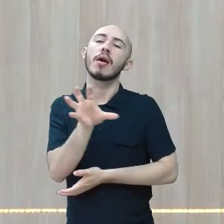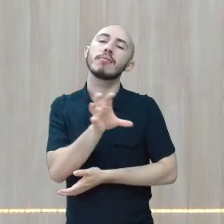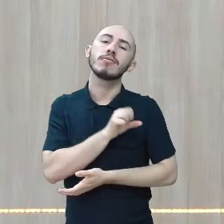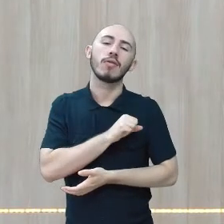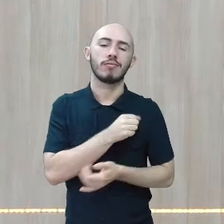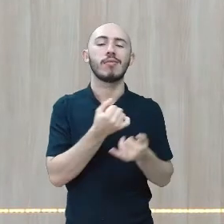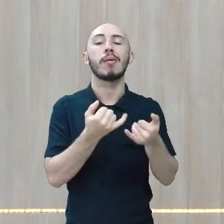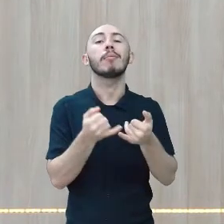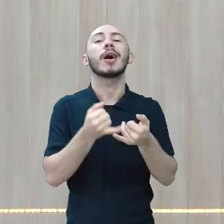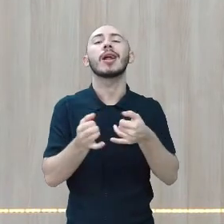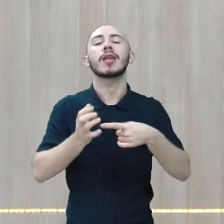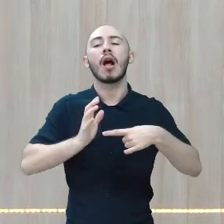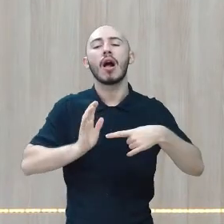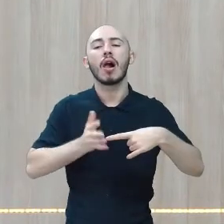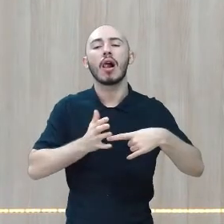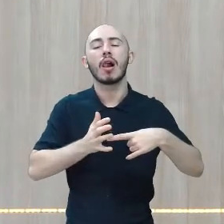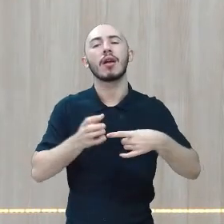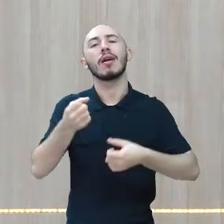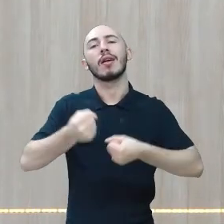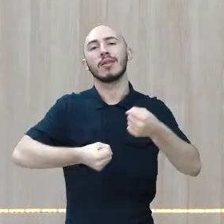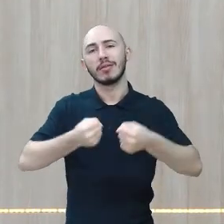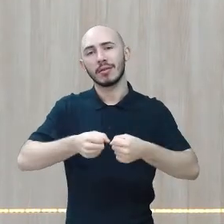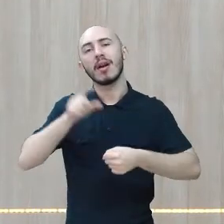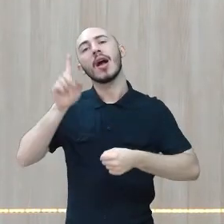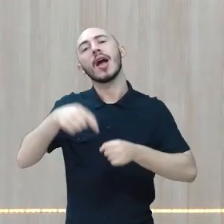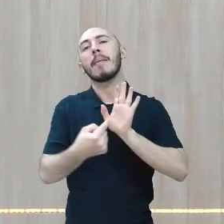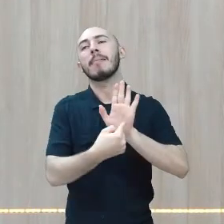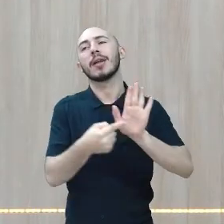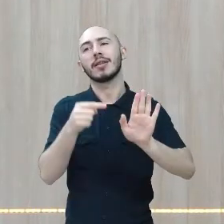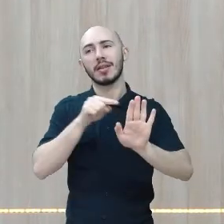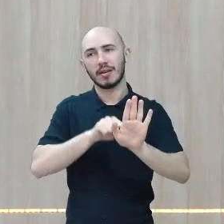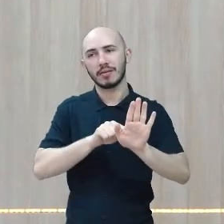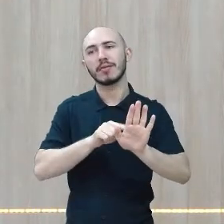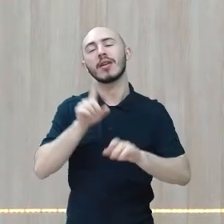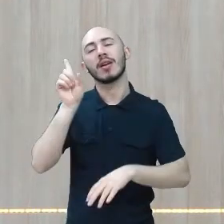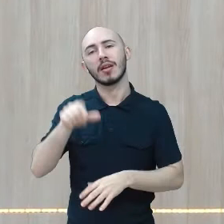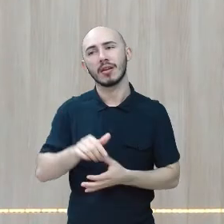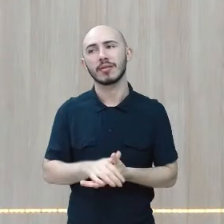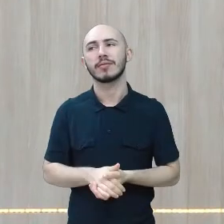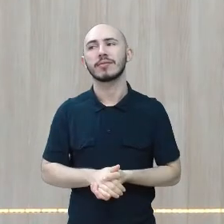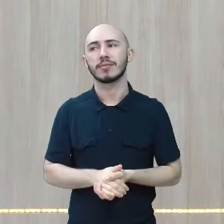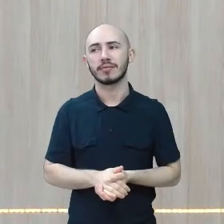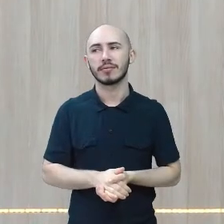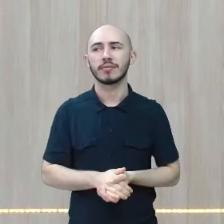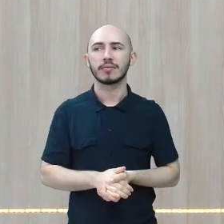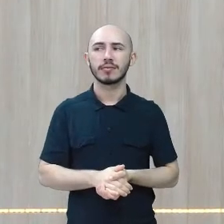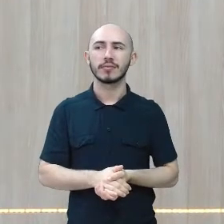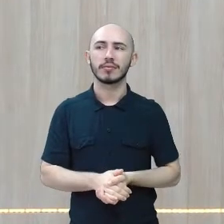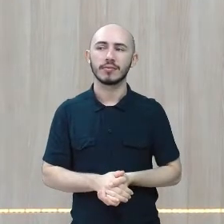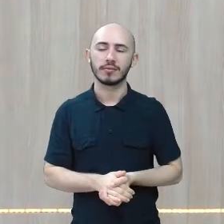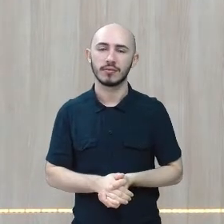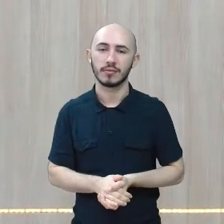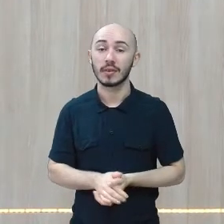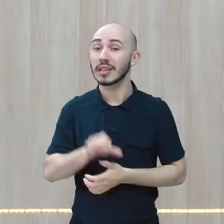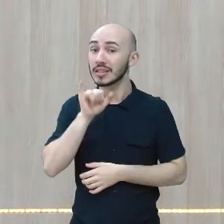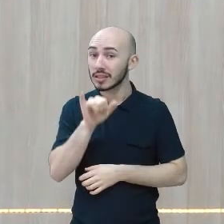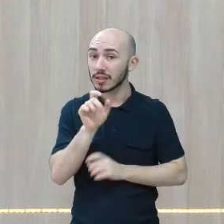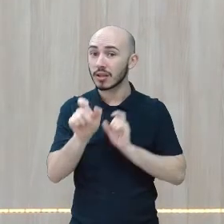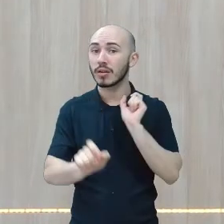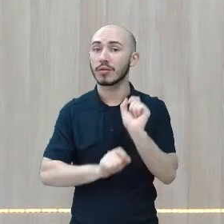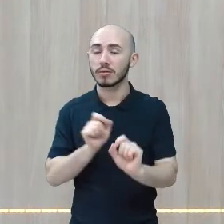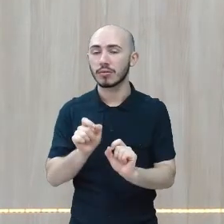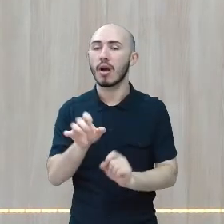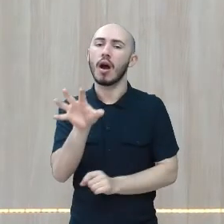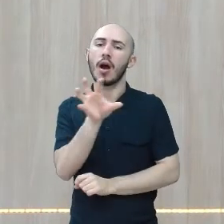estou afirmando, não é? Então, isso é metáfora. O amor é o motor do carro. Então, se